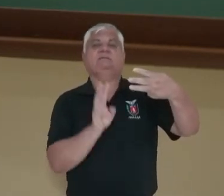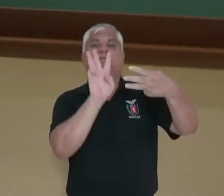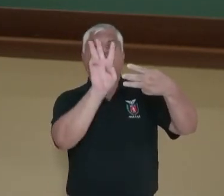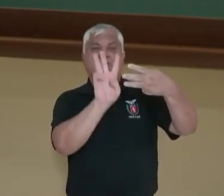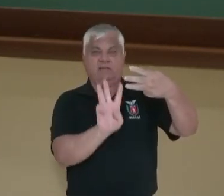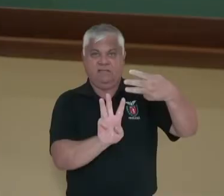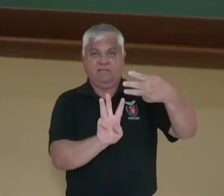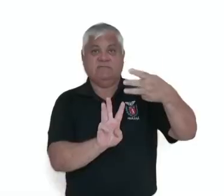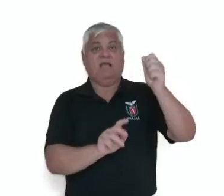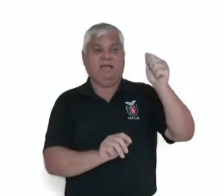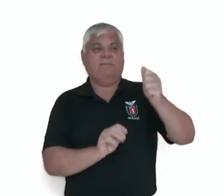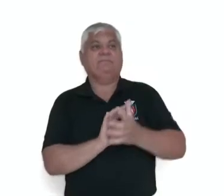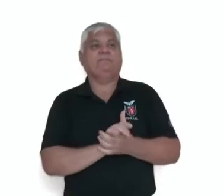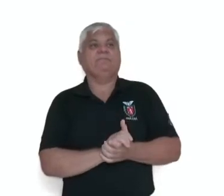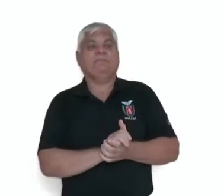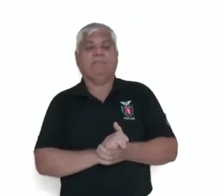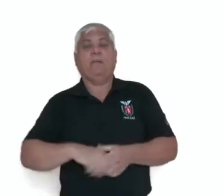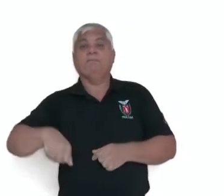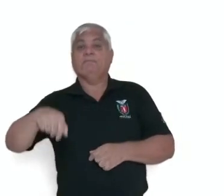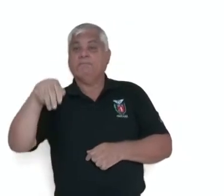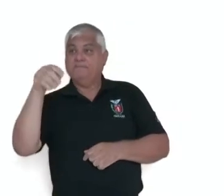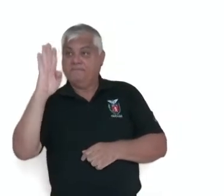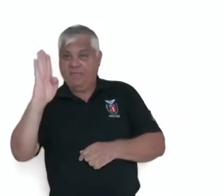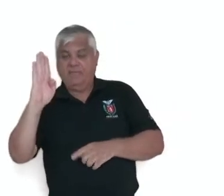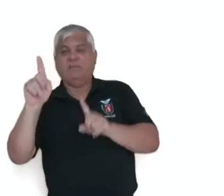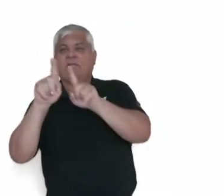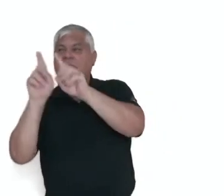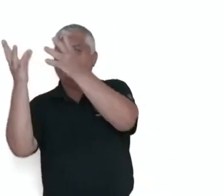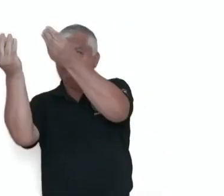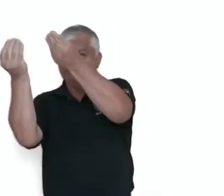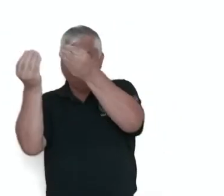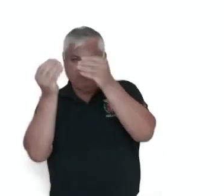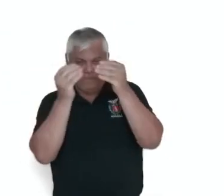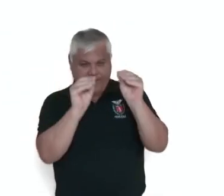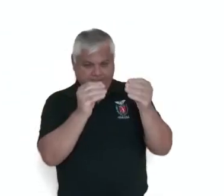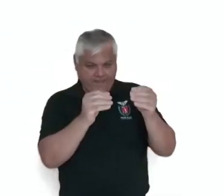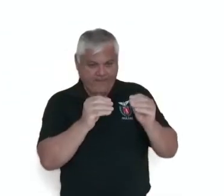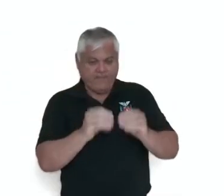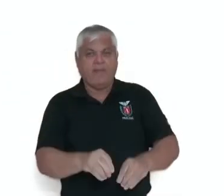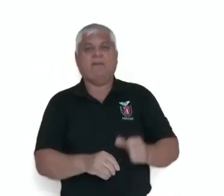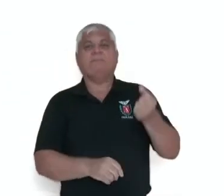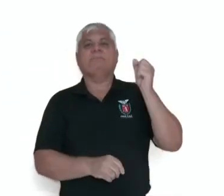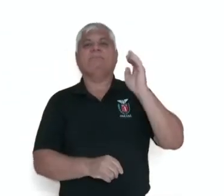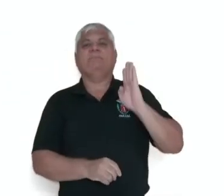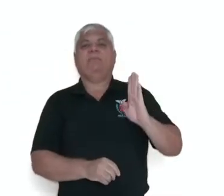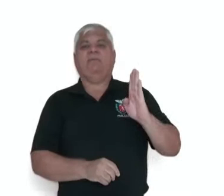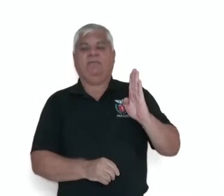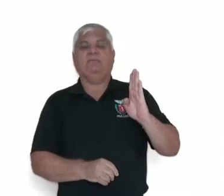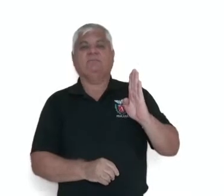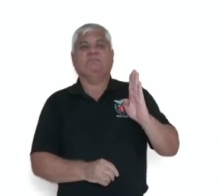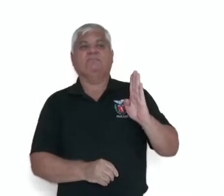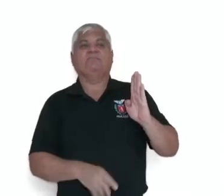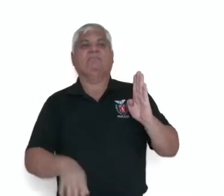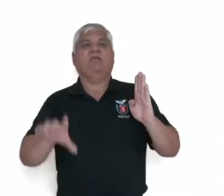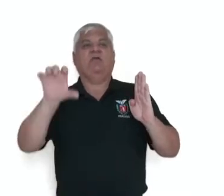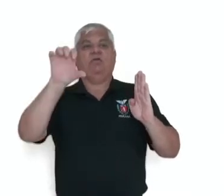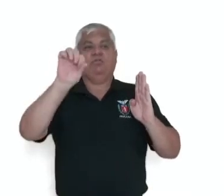matriz A, correto? Peguei todos os elementos e fiz a segunda matriz aqui, ó. Então, ó.